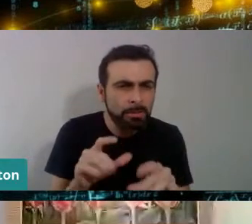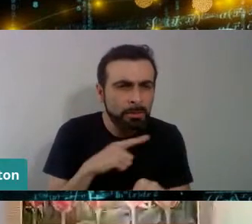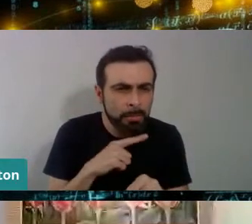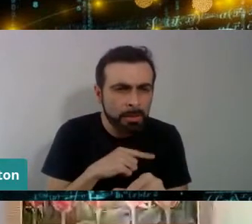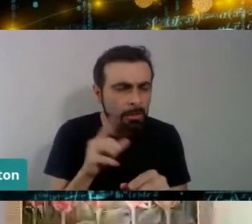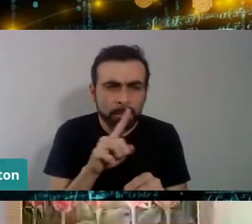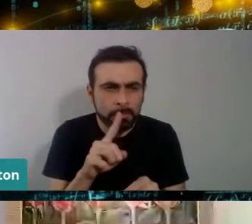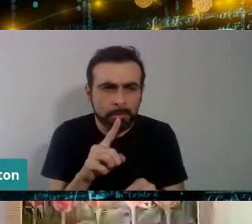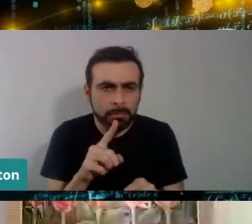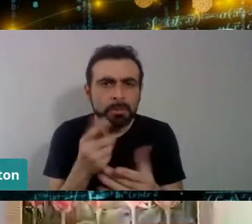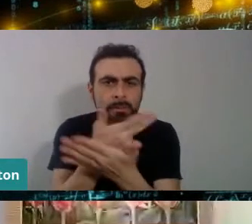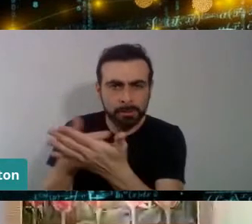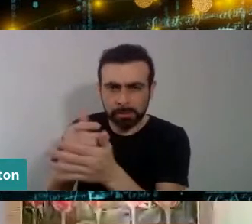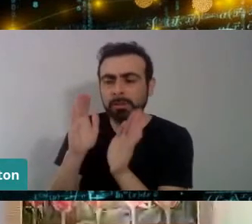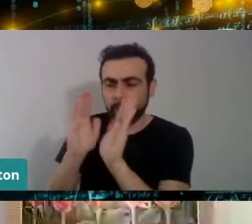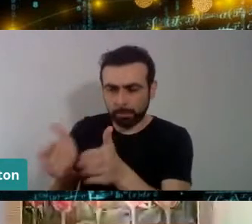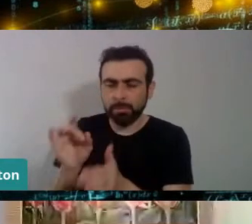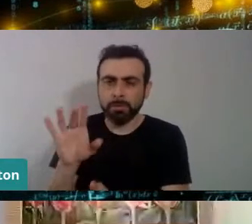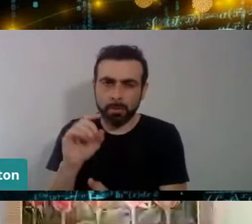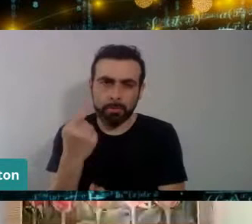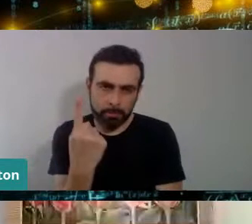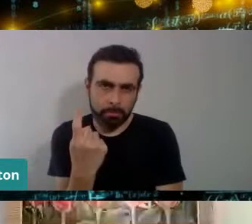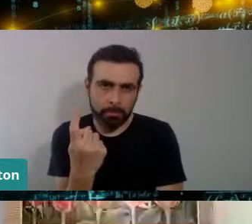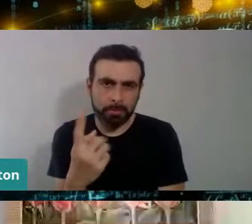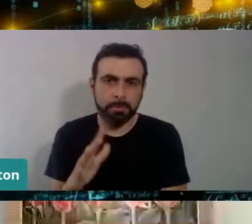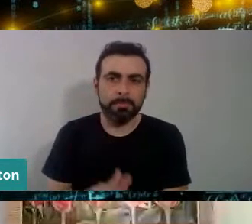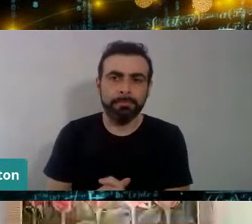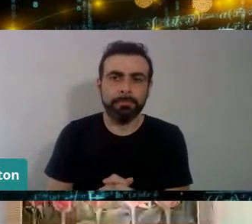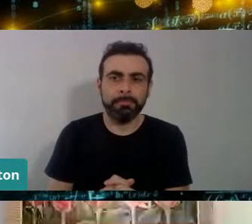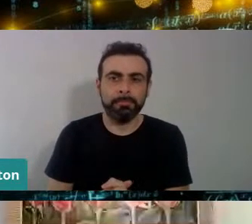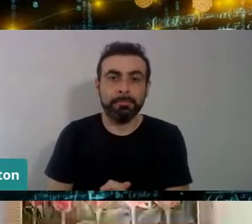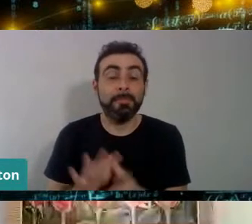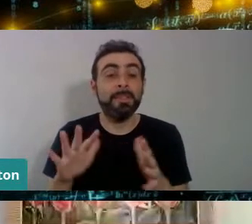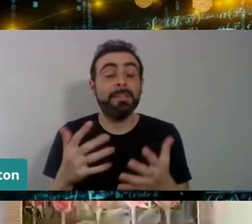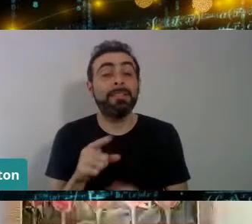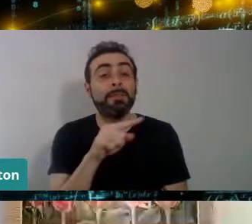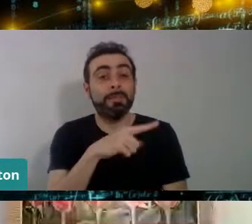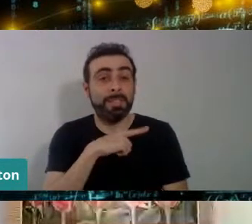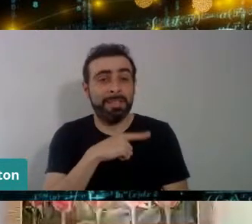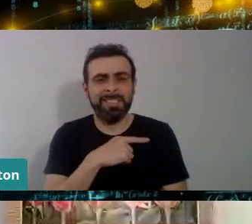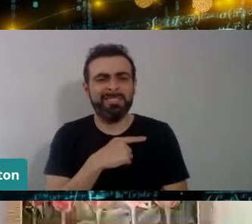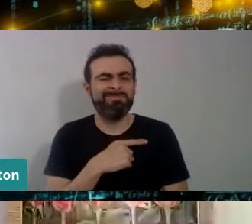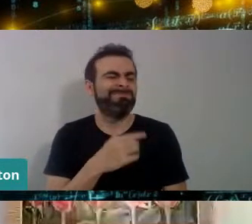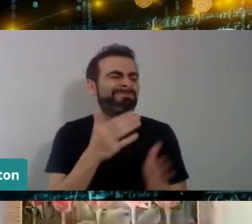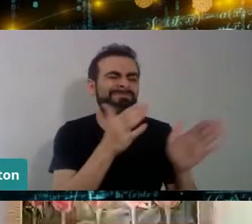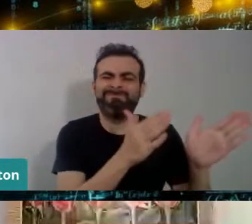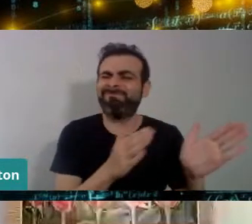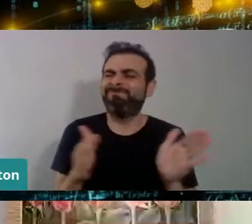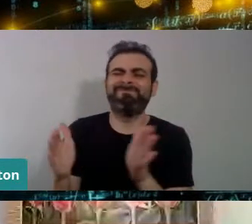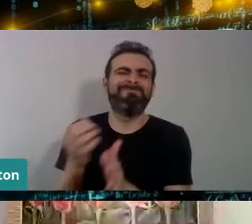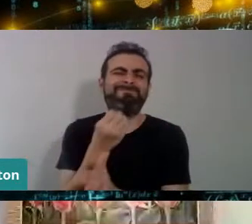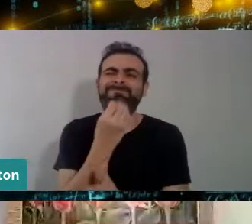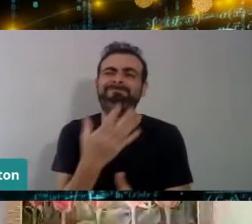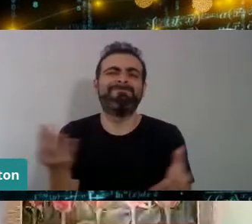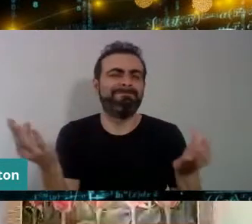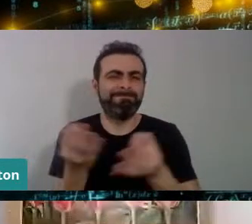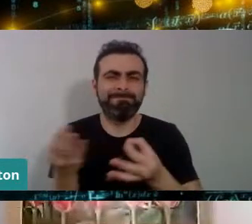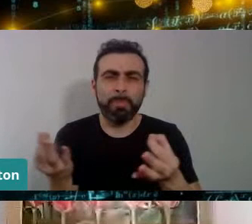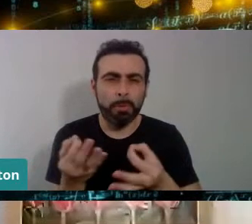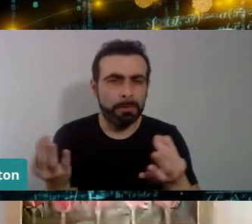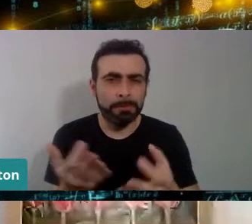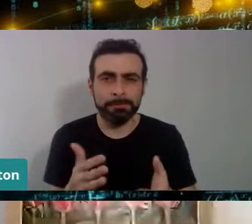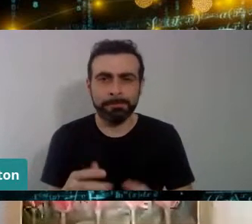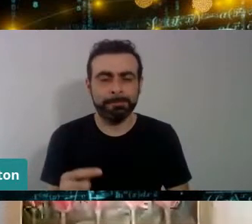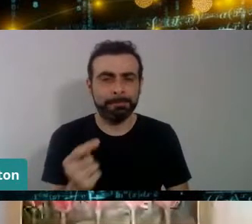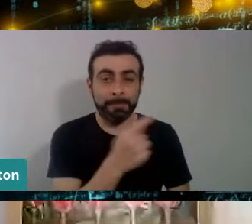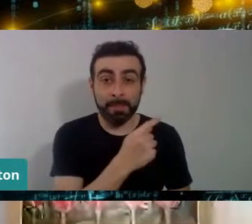Só geométrico. Só desenho geométrico. Sim. Geométrico. Ah, legal. Eita, legal. Foi uma época muito boa, hein? Foi boa, Koga? Foi muito